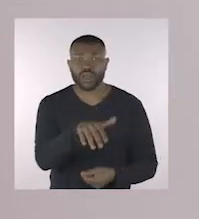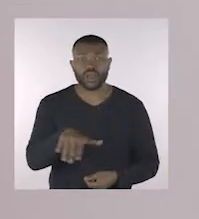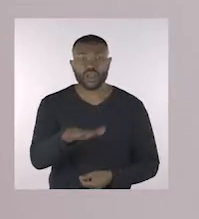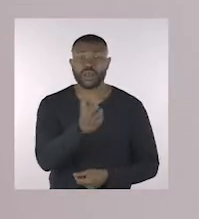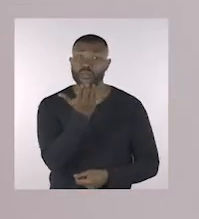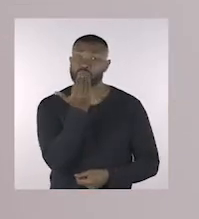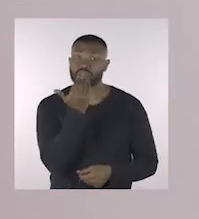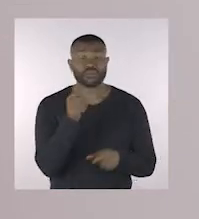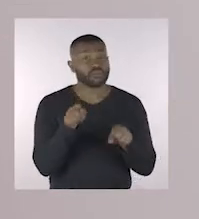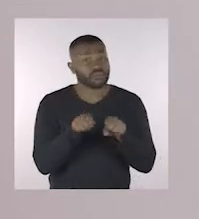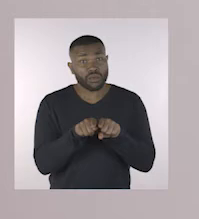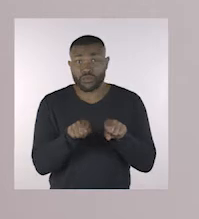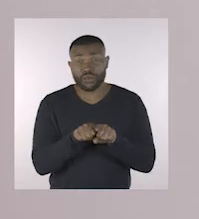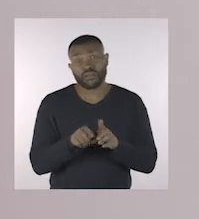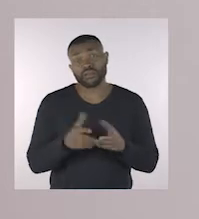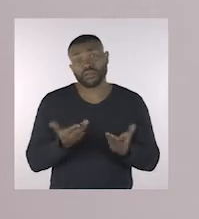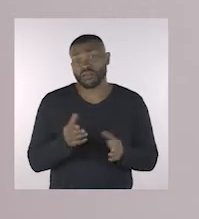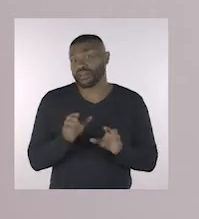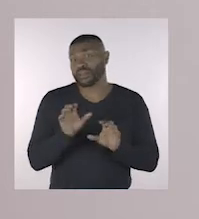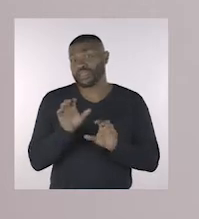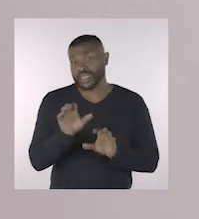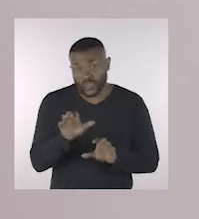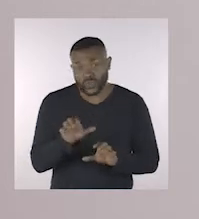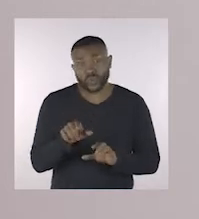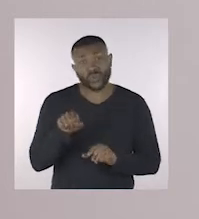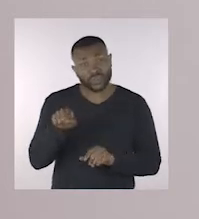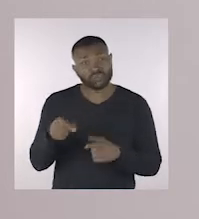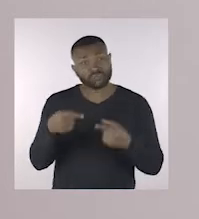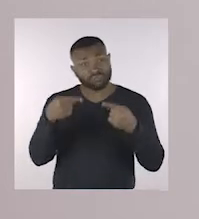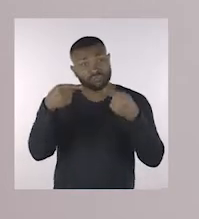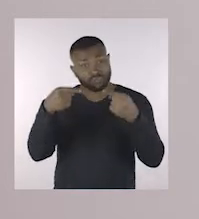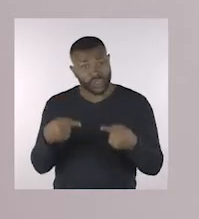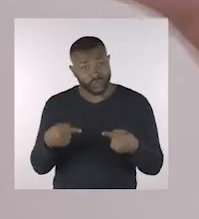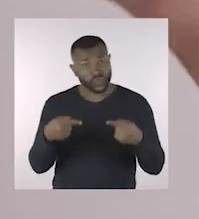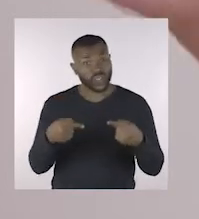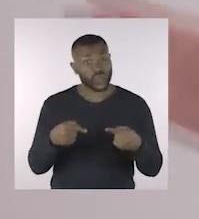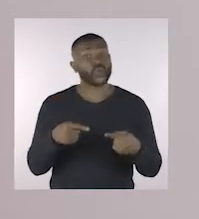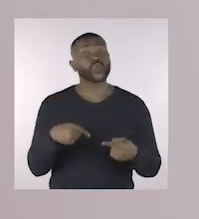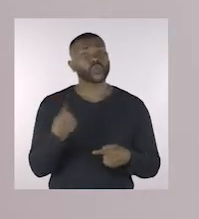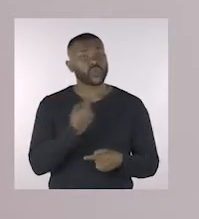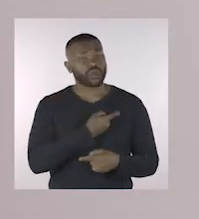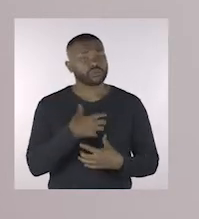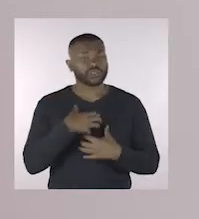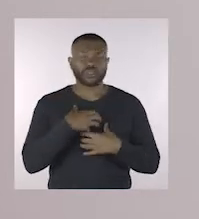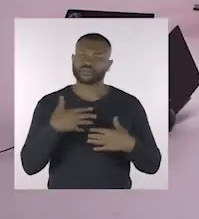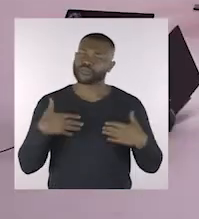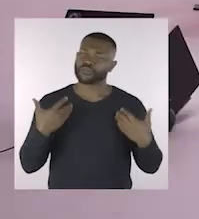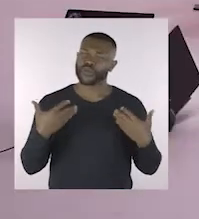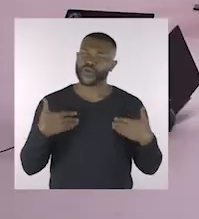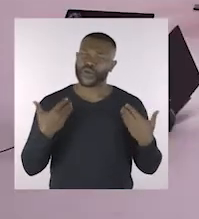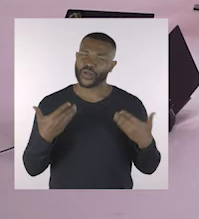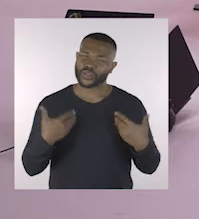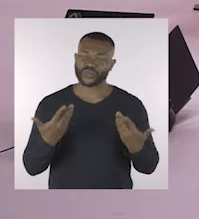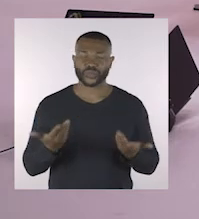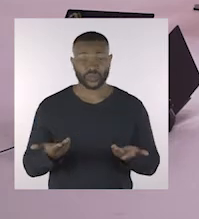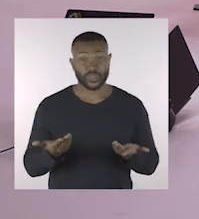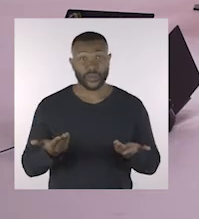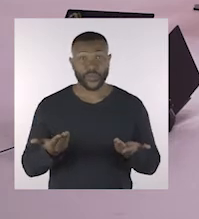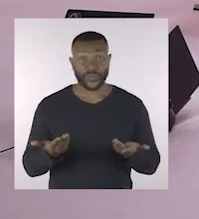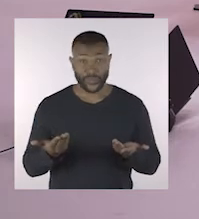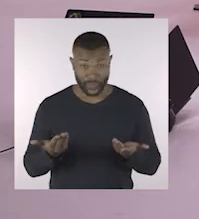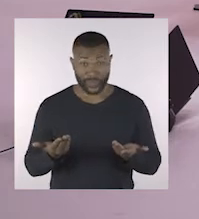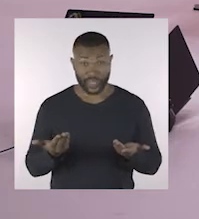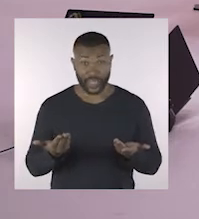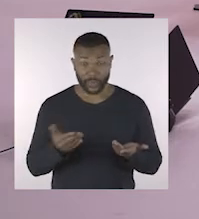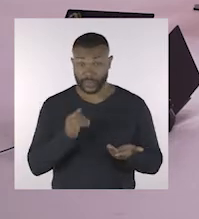na área da alimentação Então é isso eu acho que é esse desafio que é o que é rima a gente não é isso e